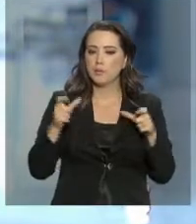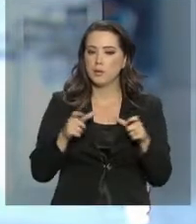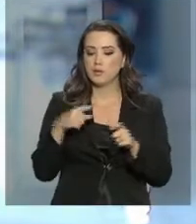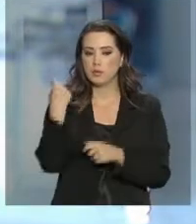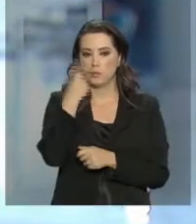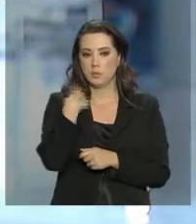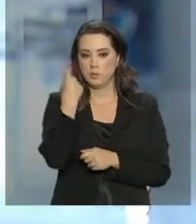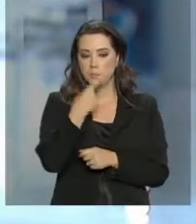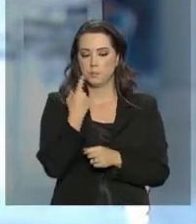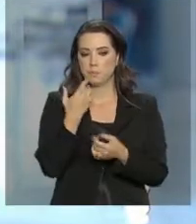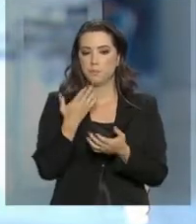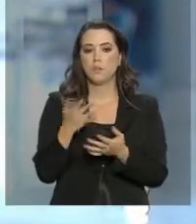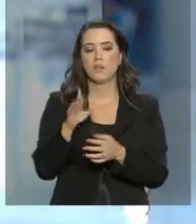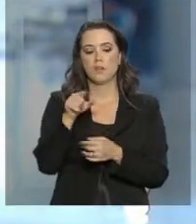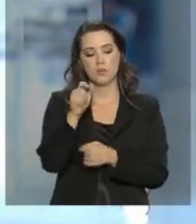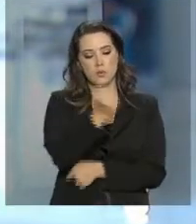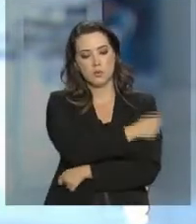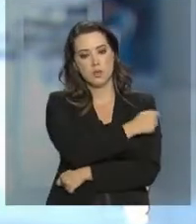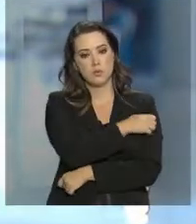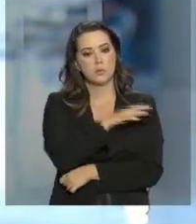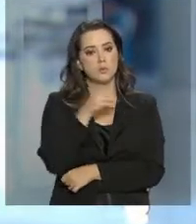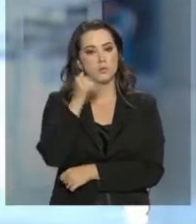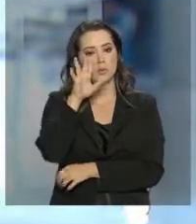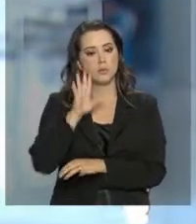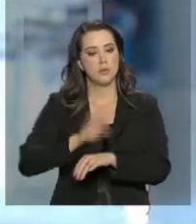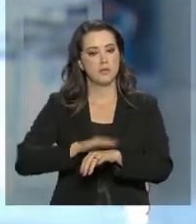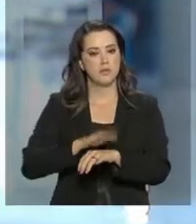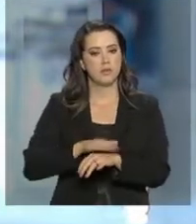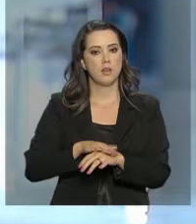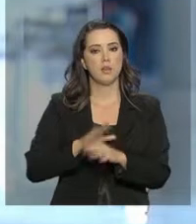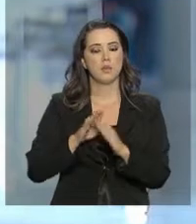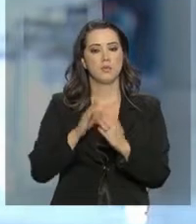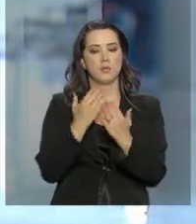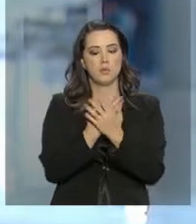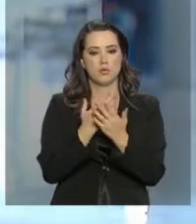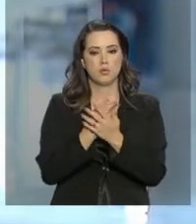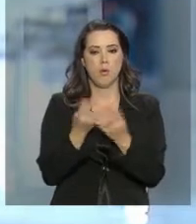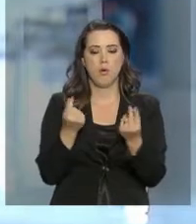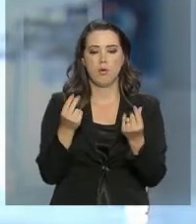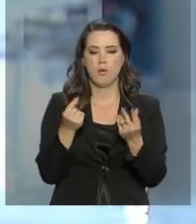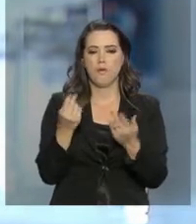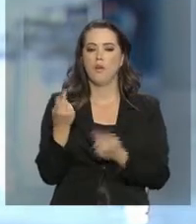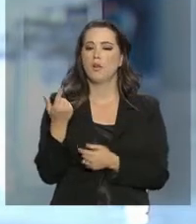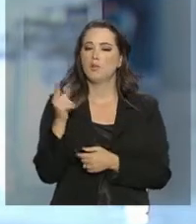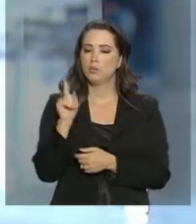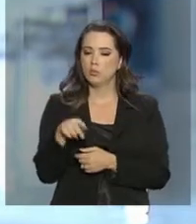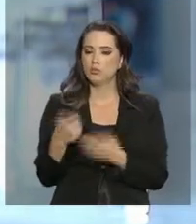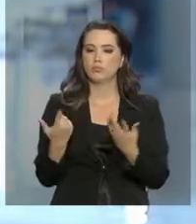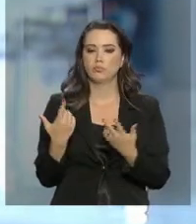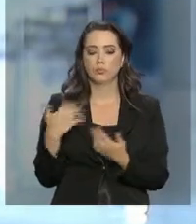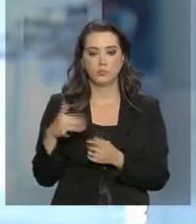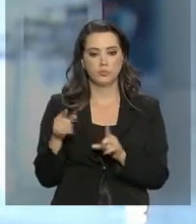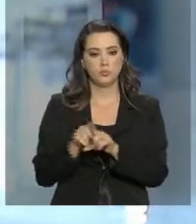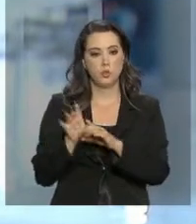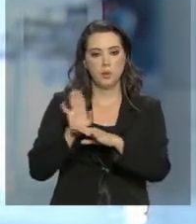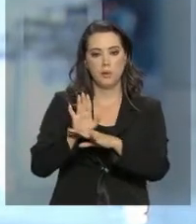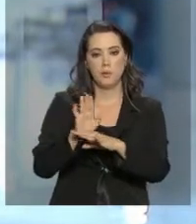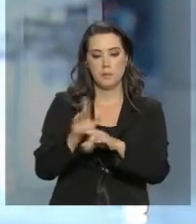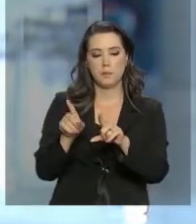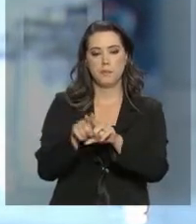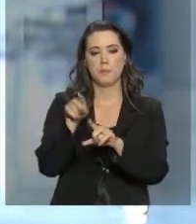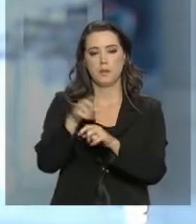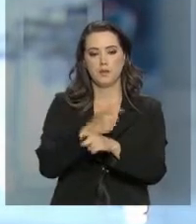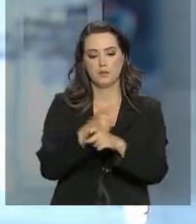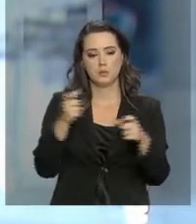e deixar os alunos mais tempo na escola tem um custo para apoiar a implementação do novo ensino médio